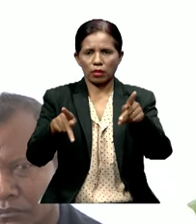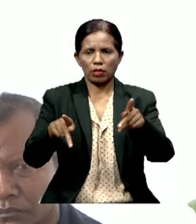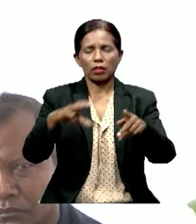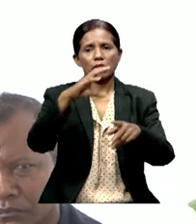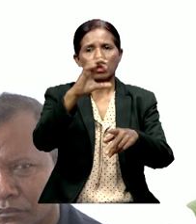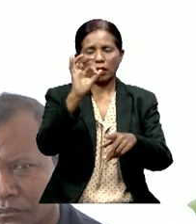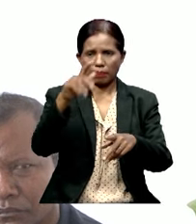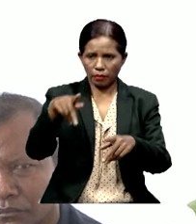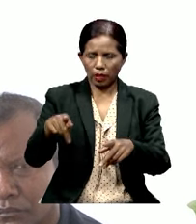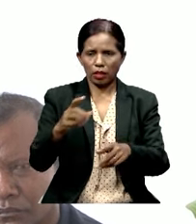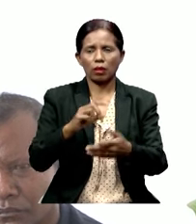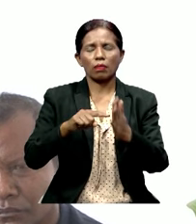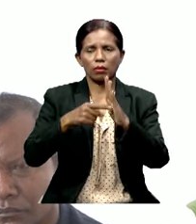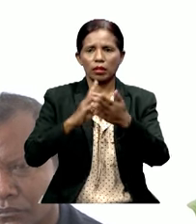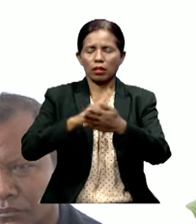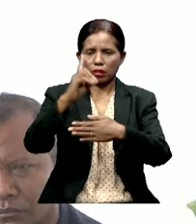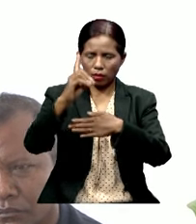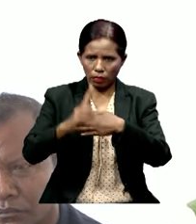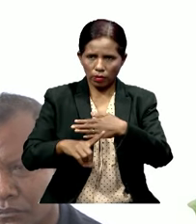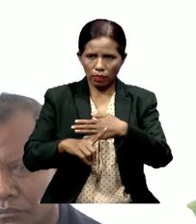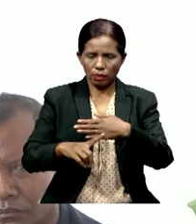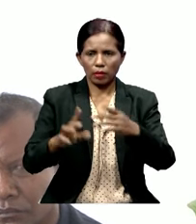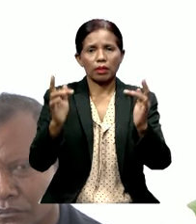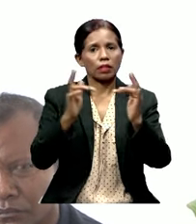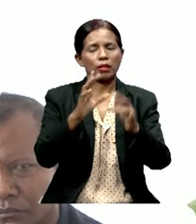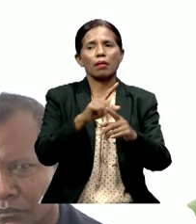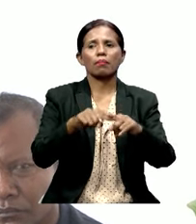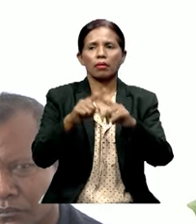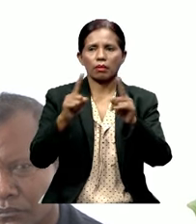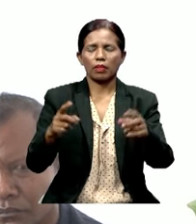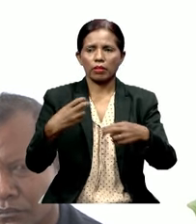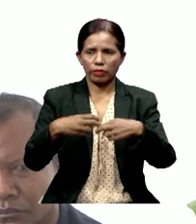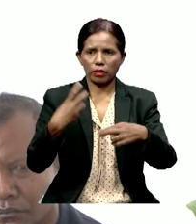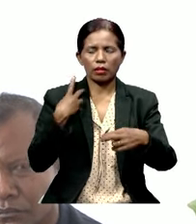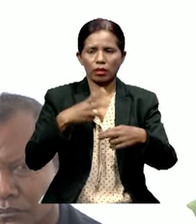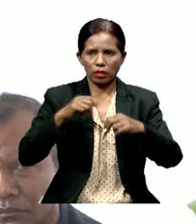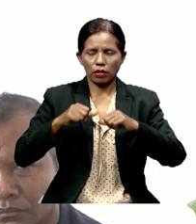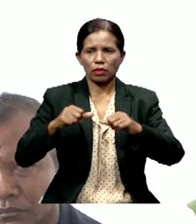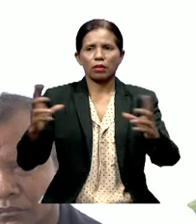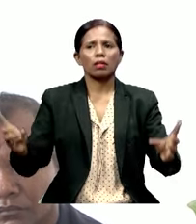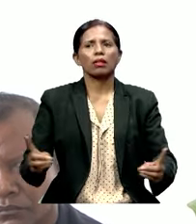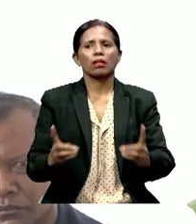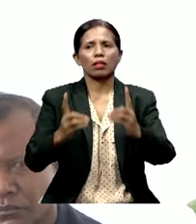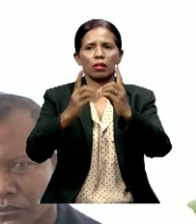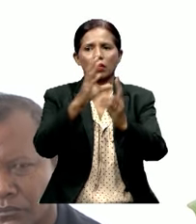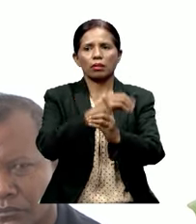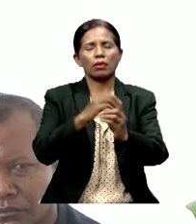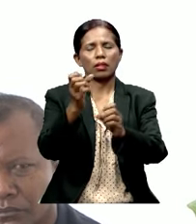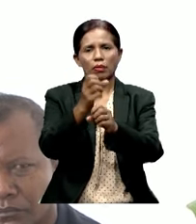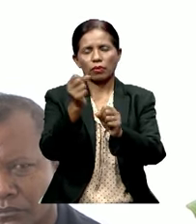Raguna desenvolve um sistema de digitalização. Mas bem, desafio inovita se continua a enfrentar uma base de dados